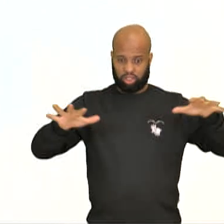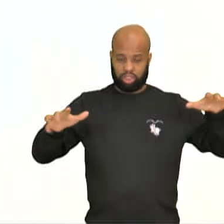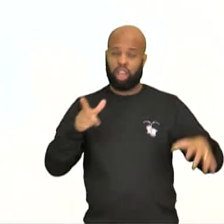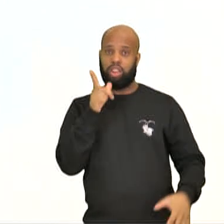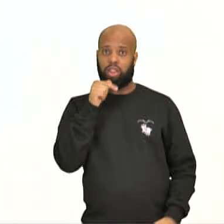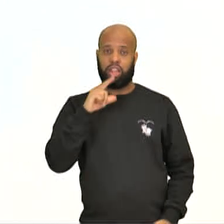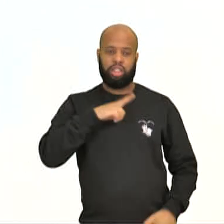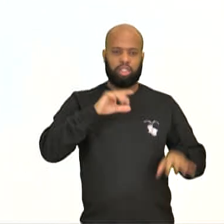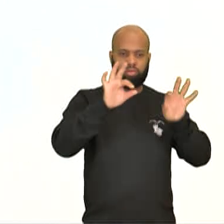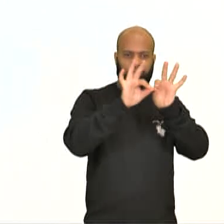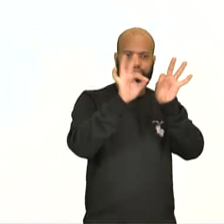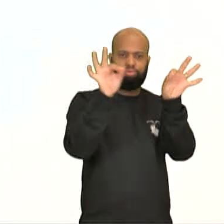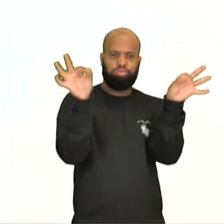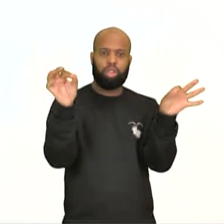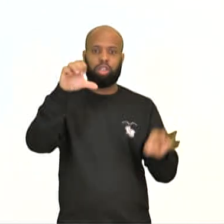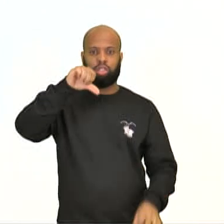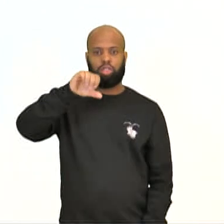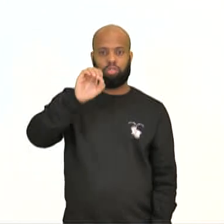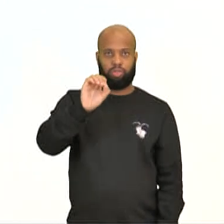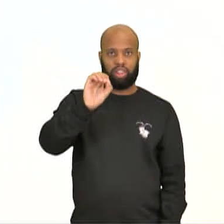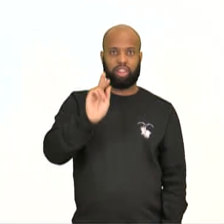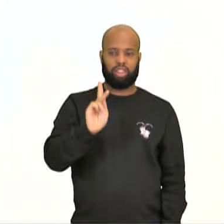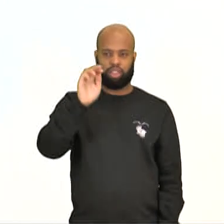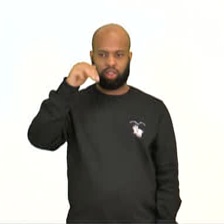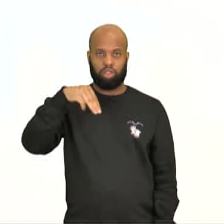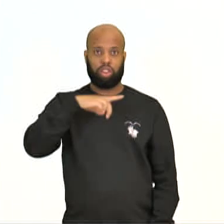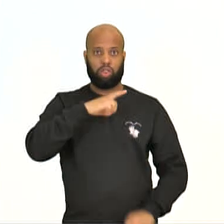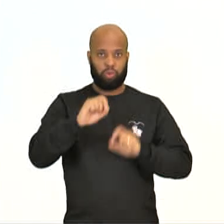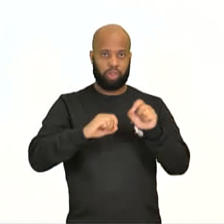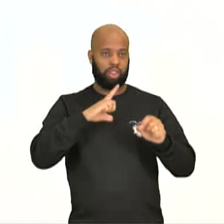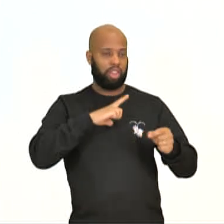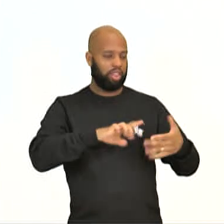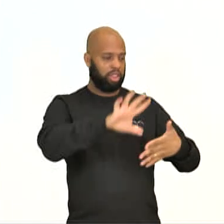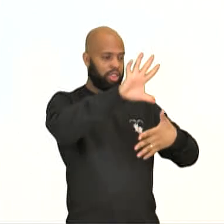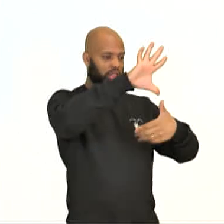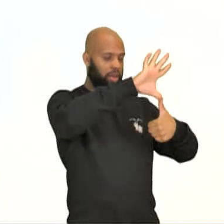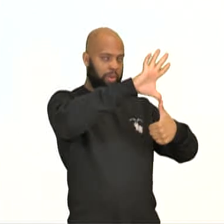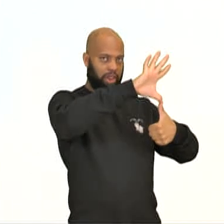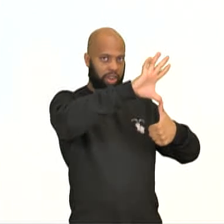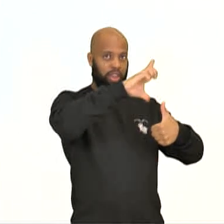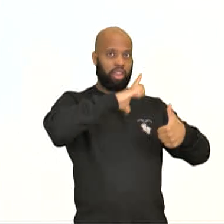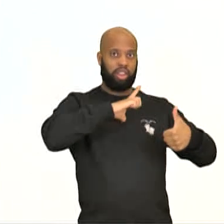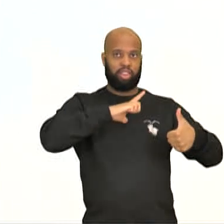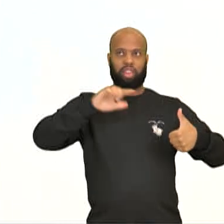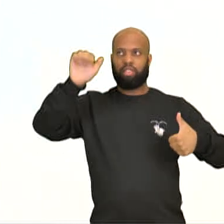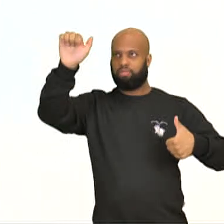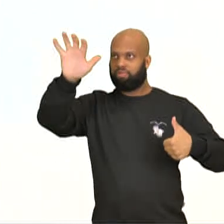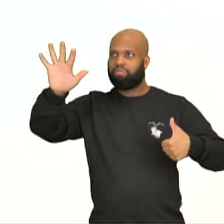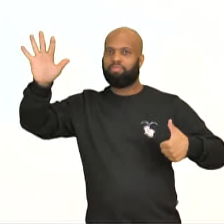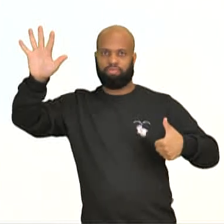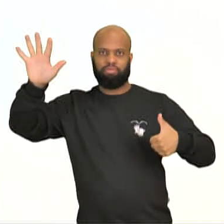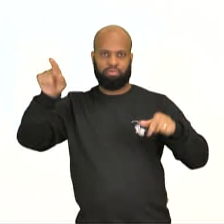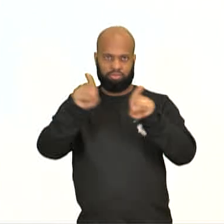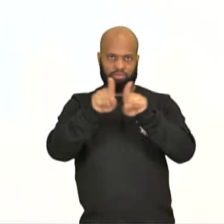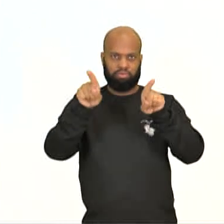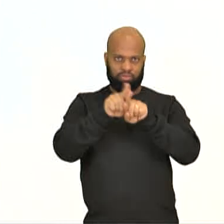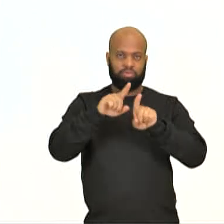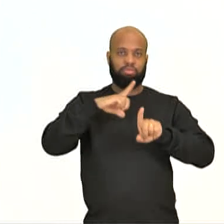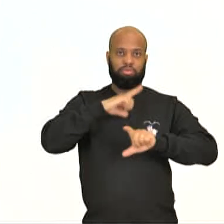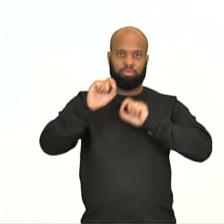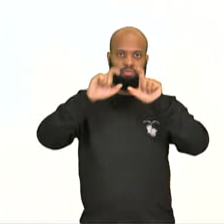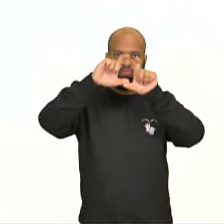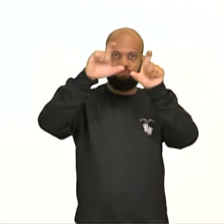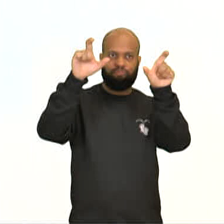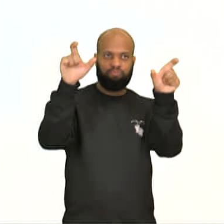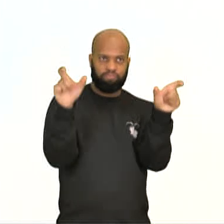90 km entre a Ásia, a Rússia e a América do Norte, Alasca. A teoria seria antes do término da última